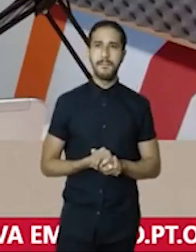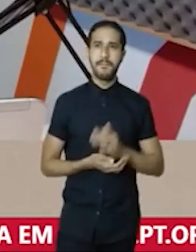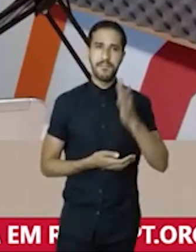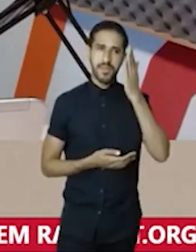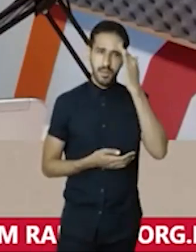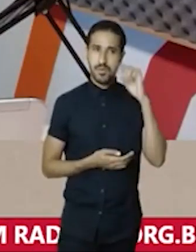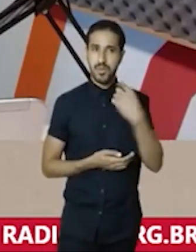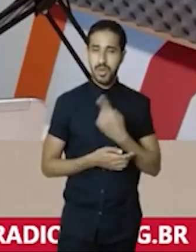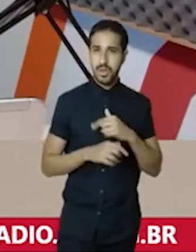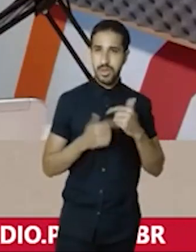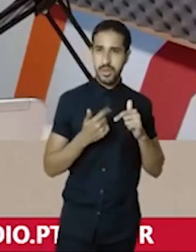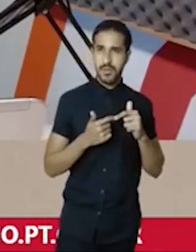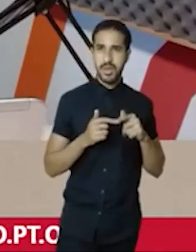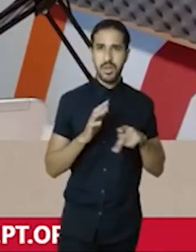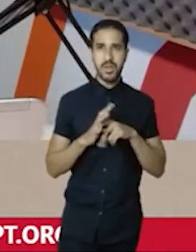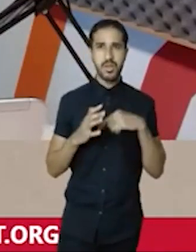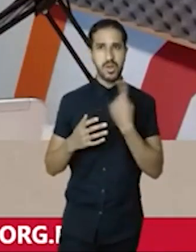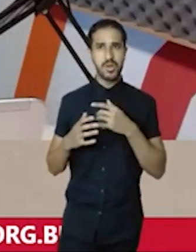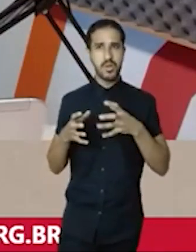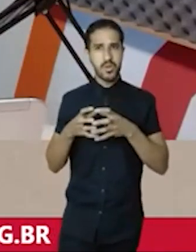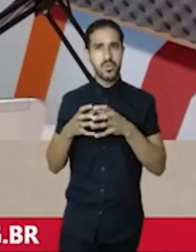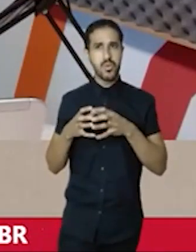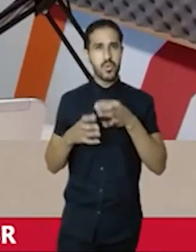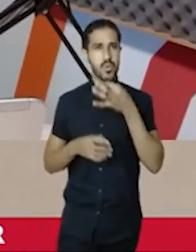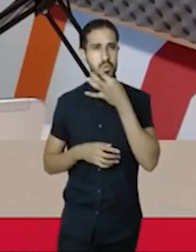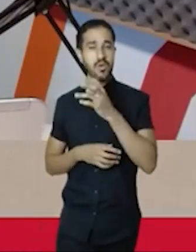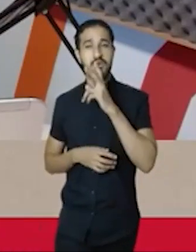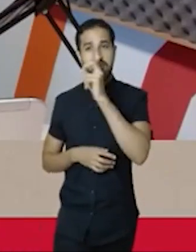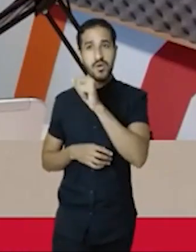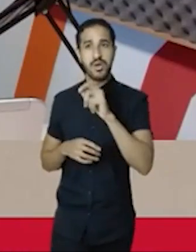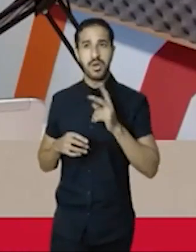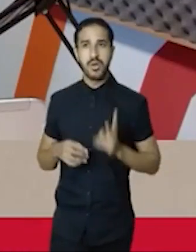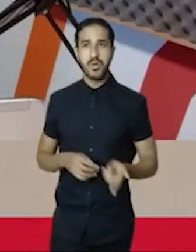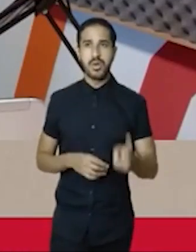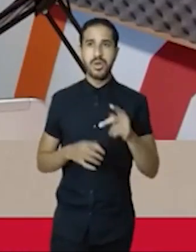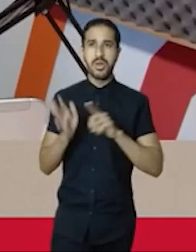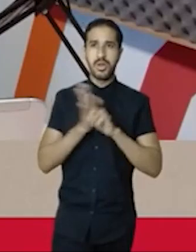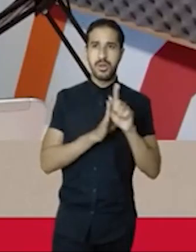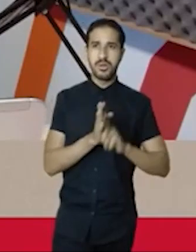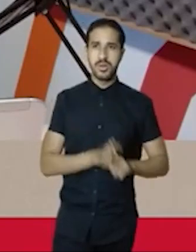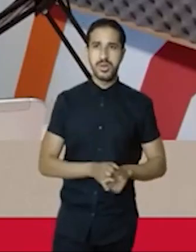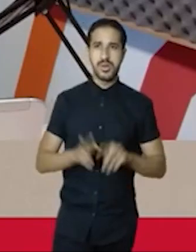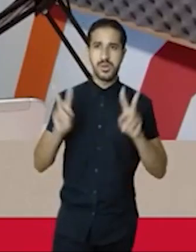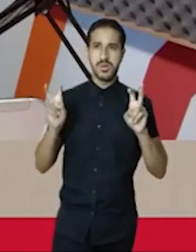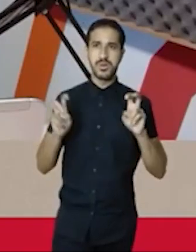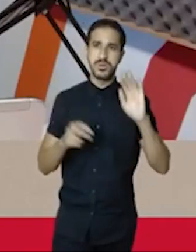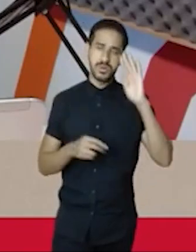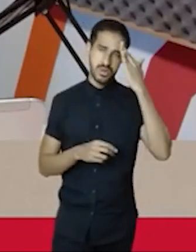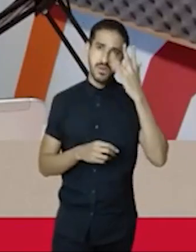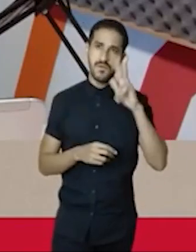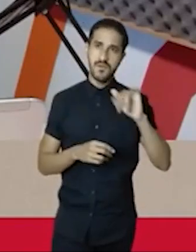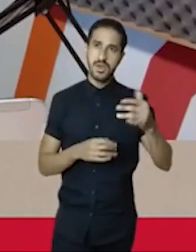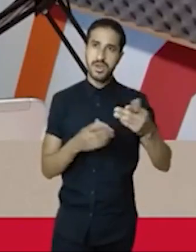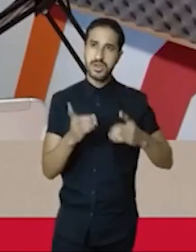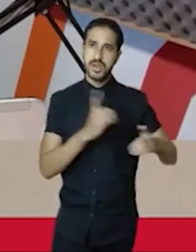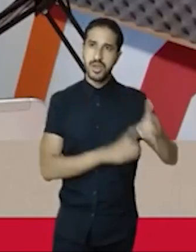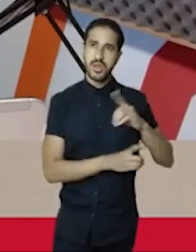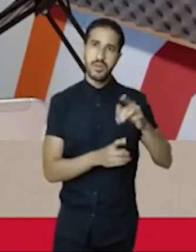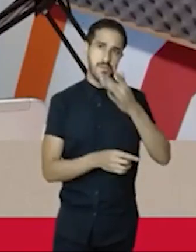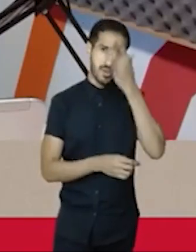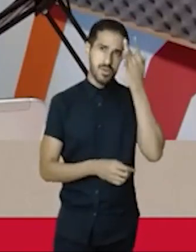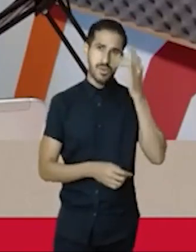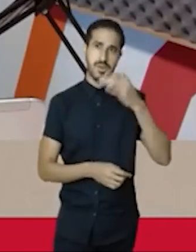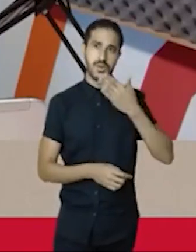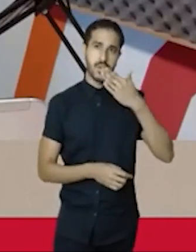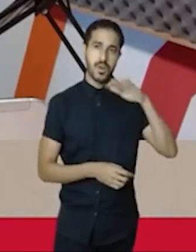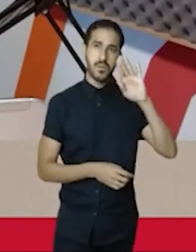a pauta, e o movimento se posicionou claramente sobre a manutenção da sua pesquisa, sobre entender que vai dialogar com quem tem realmente compromisso com